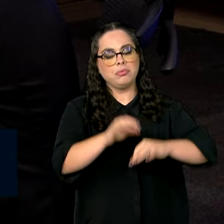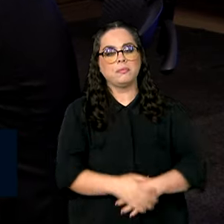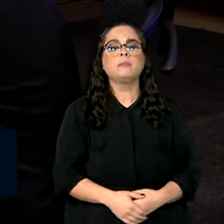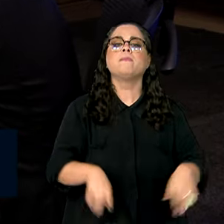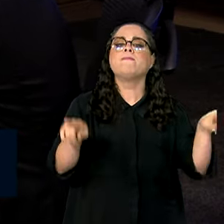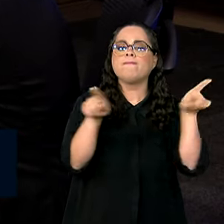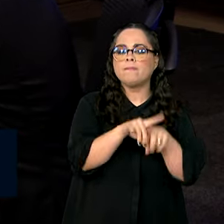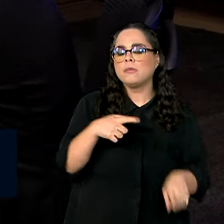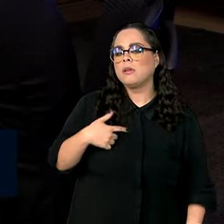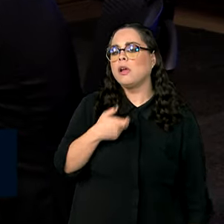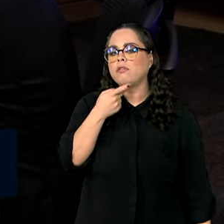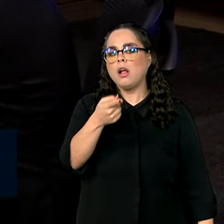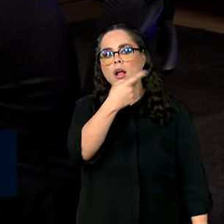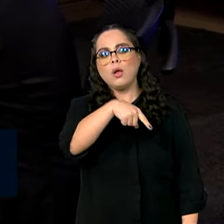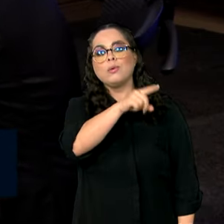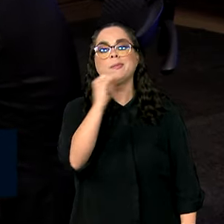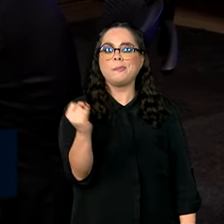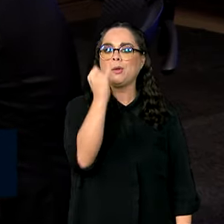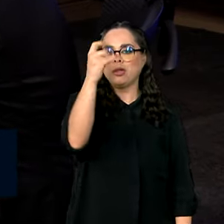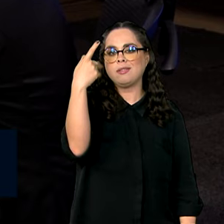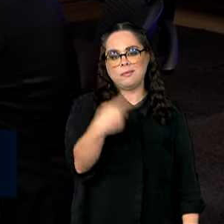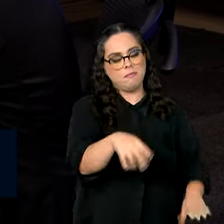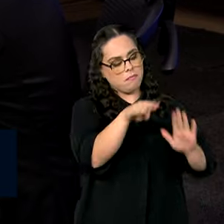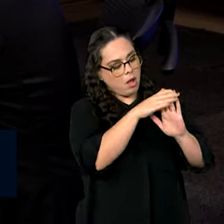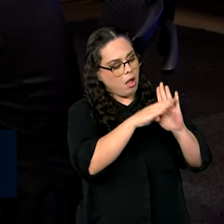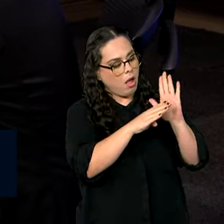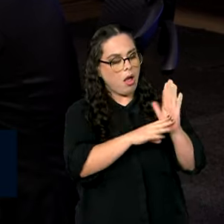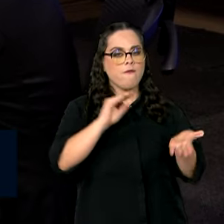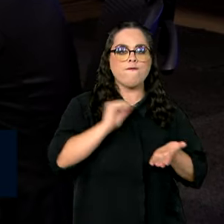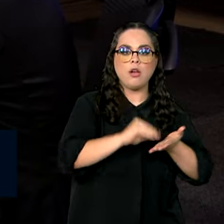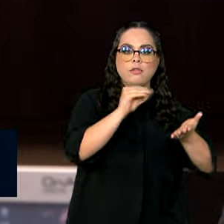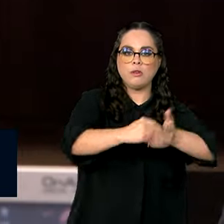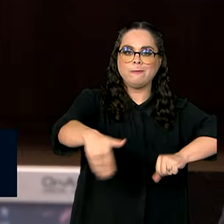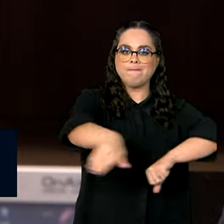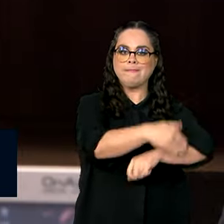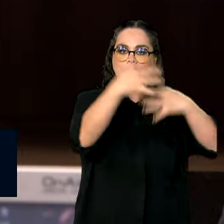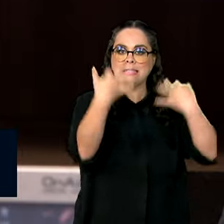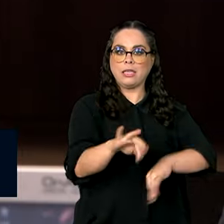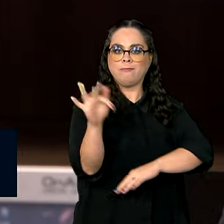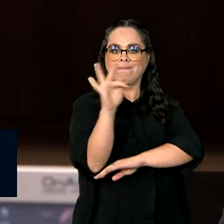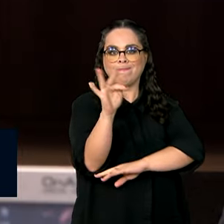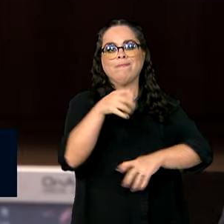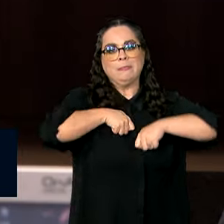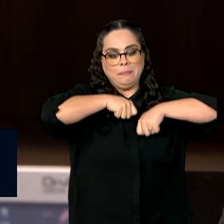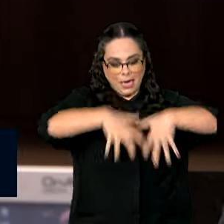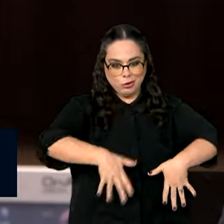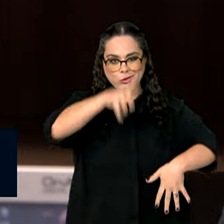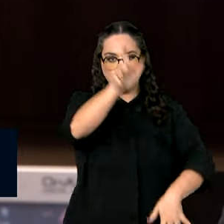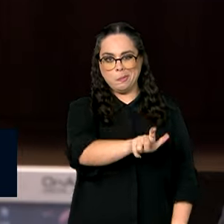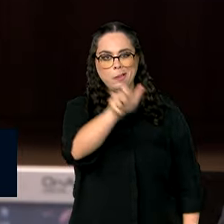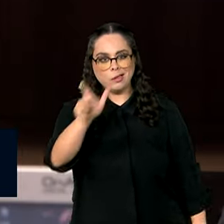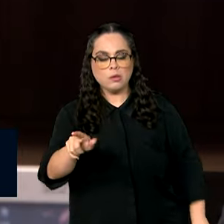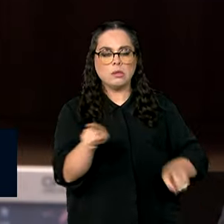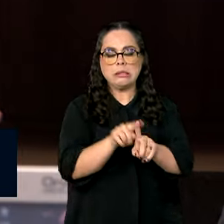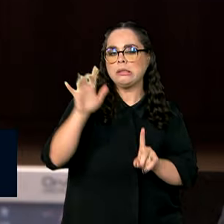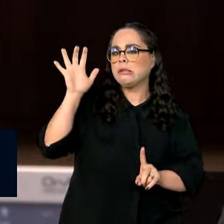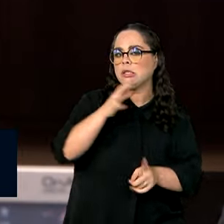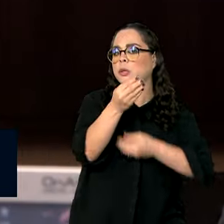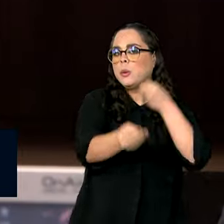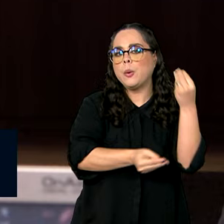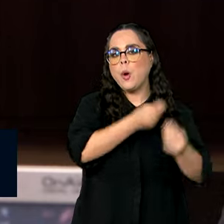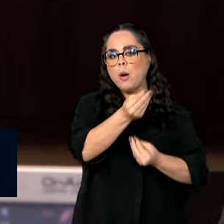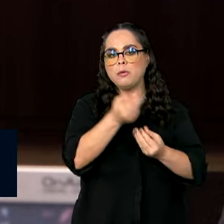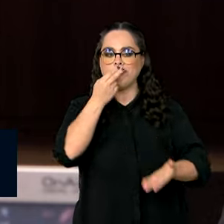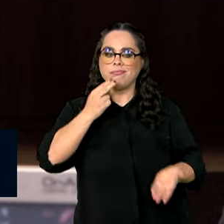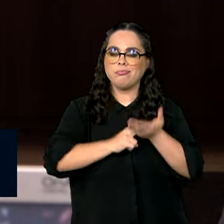da importância desse programa como a falta de endereço formal pode prejudicar o cidadão e como é que isso afeta também entrega de